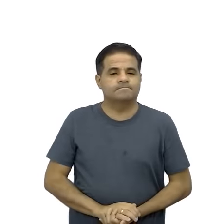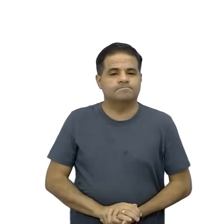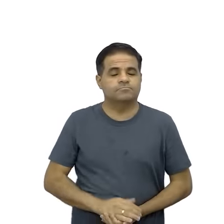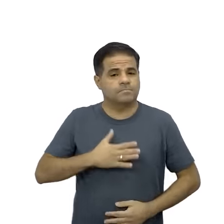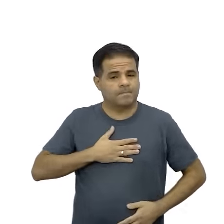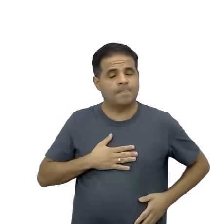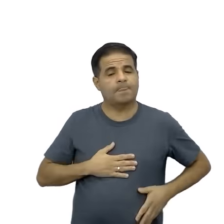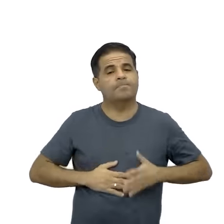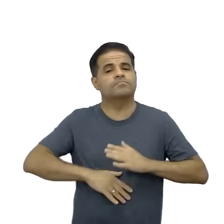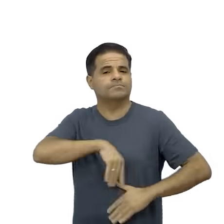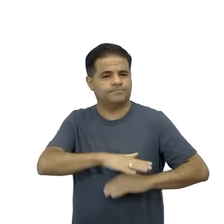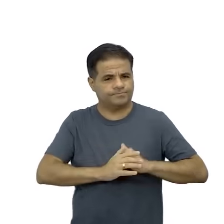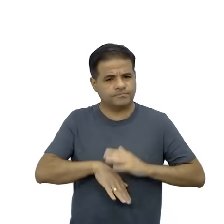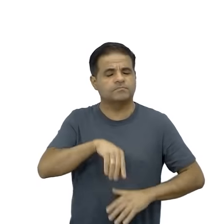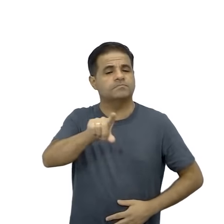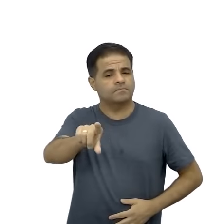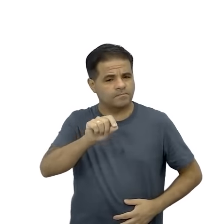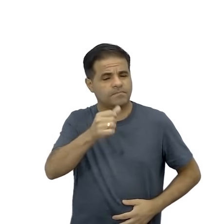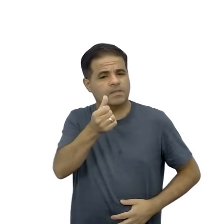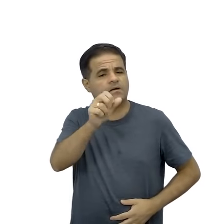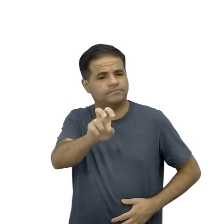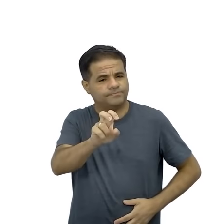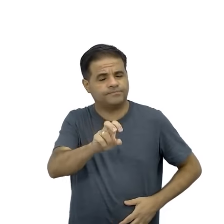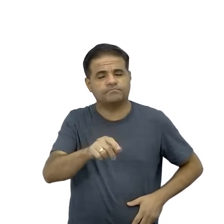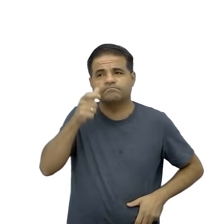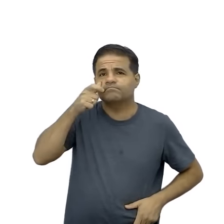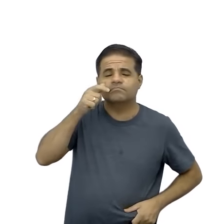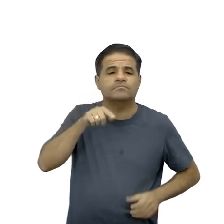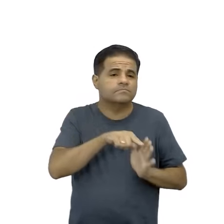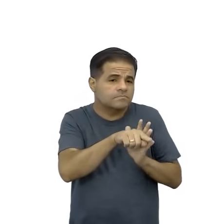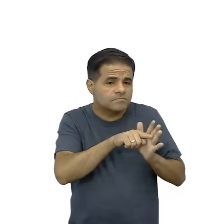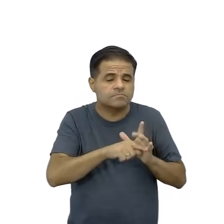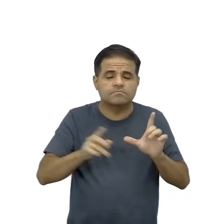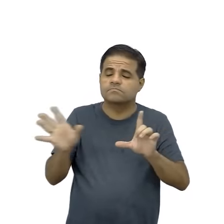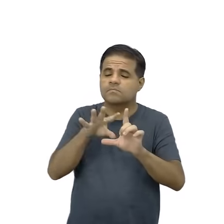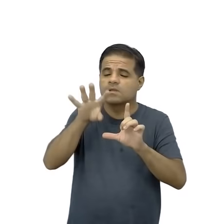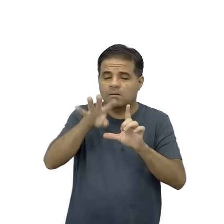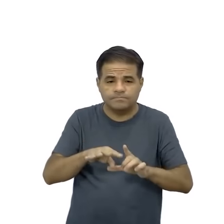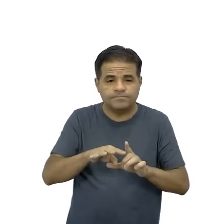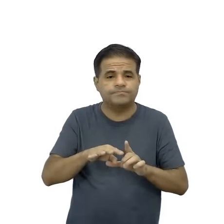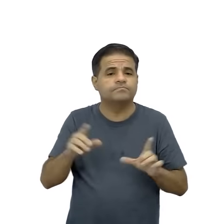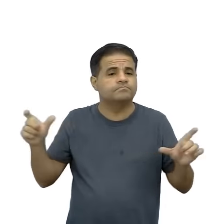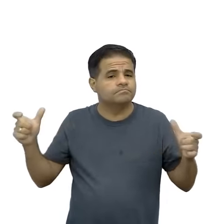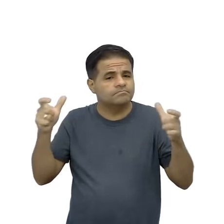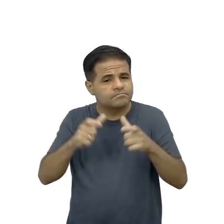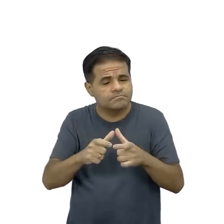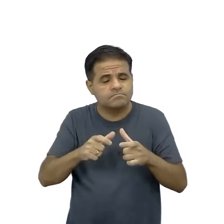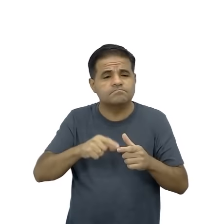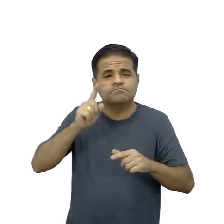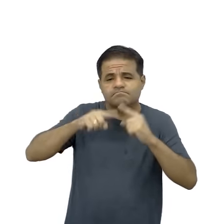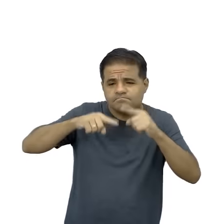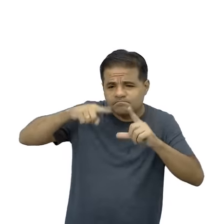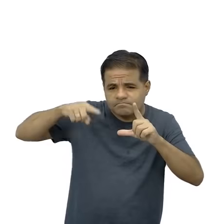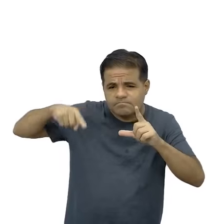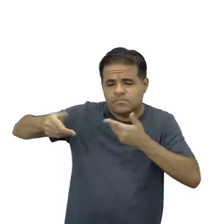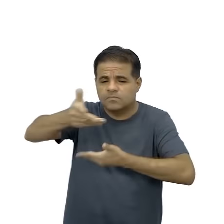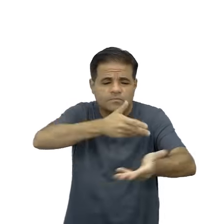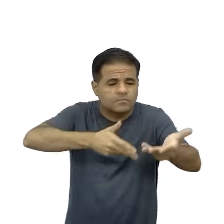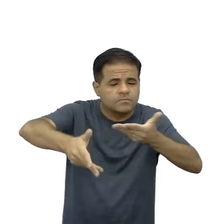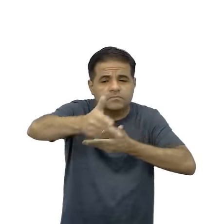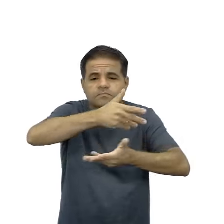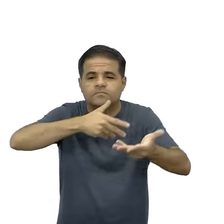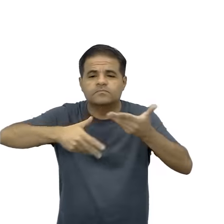selecionei essa habilidade 65, tá? Consultei lá a plataforma com o menor índice de desempenho possível dentro da relação